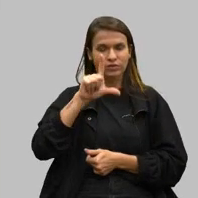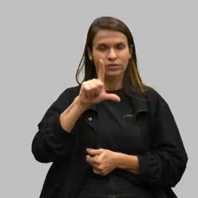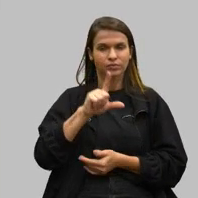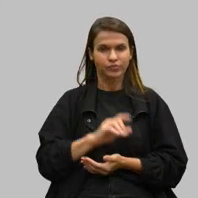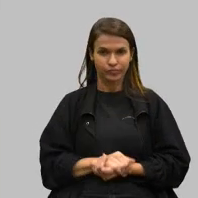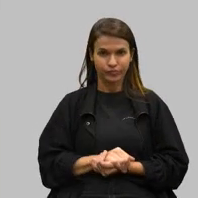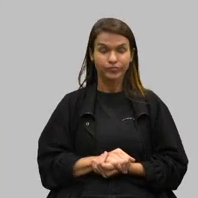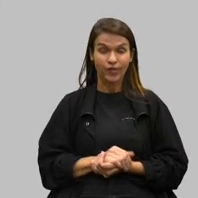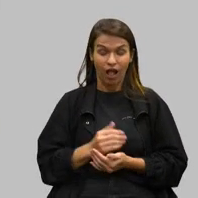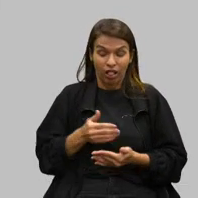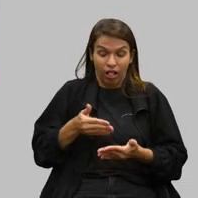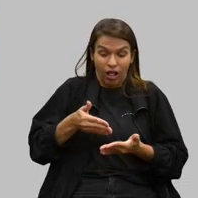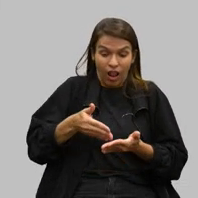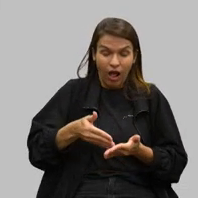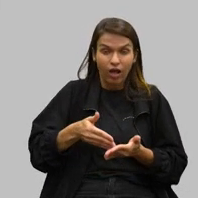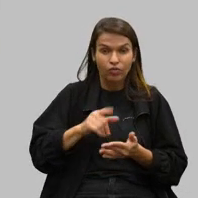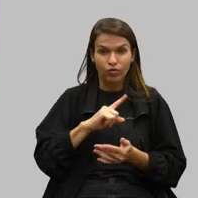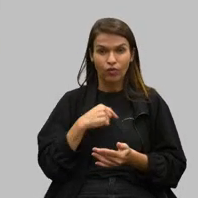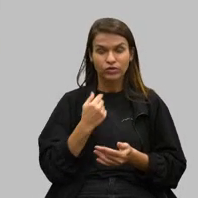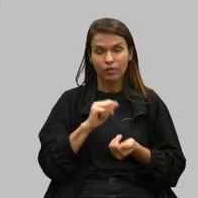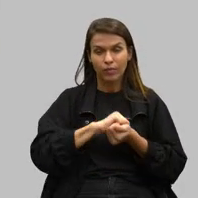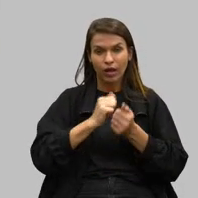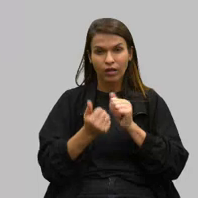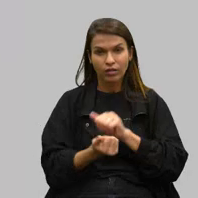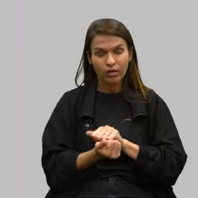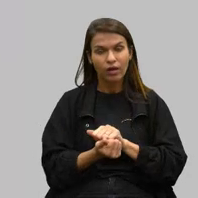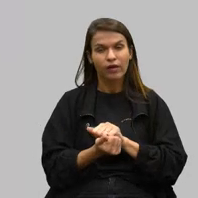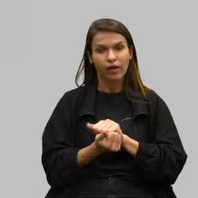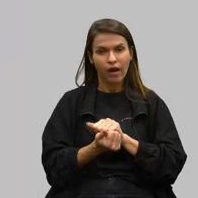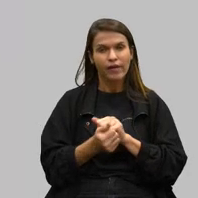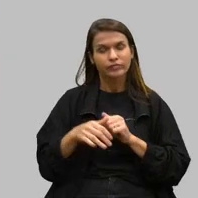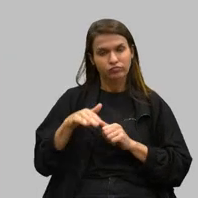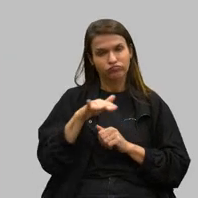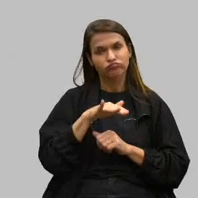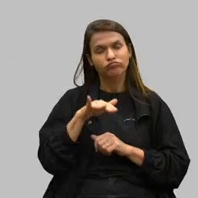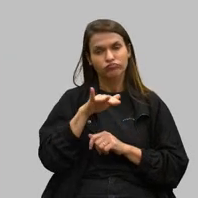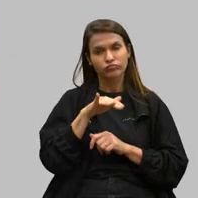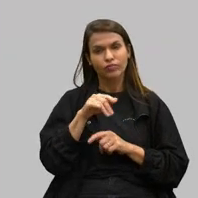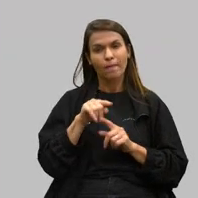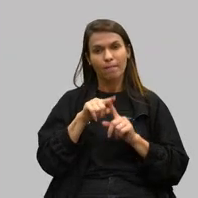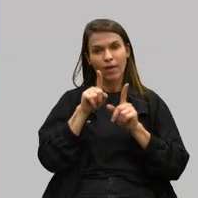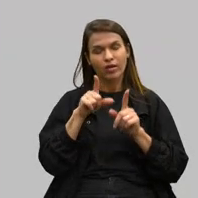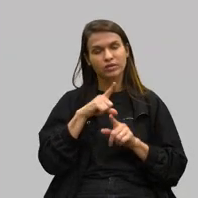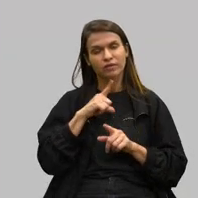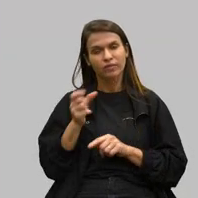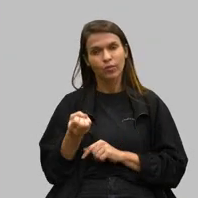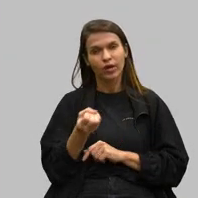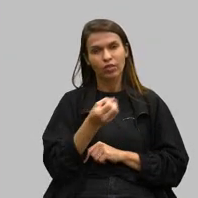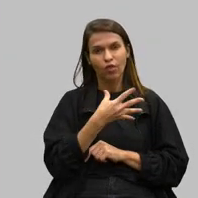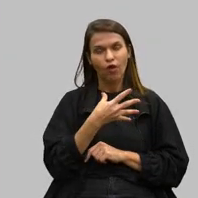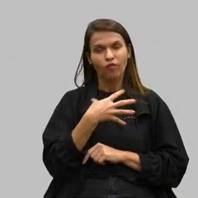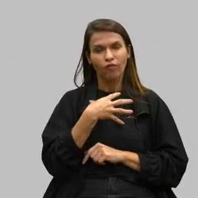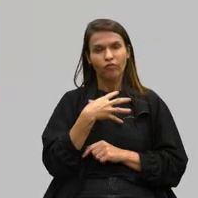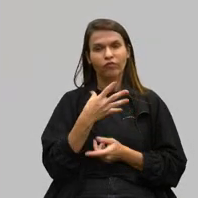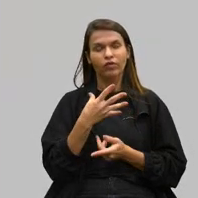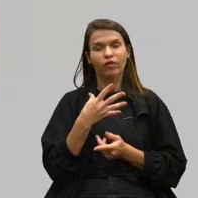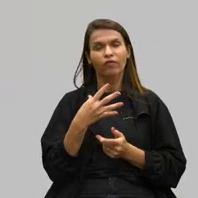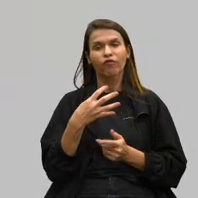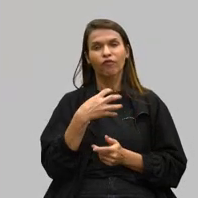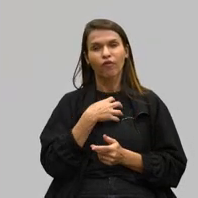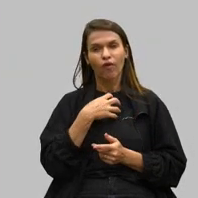e até lá realmente nós temos que nos adaptar pelo SUSFACO, na medida do possível, mas teremos uma nova forma de regulação